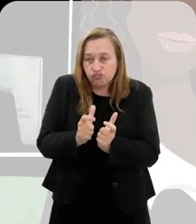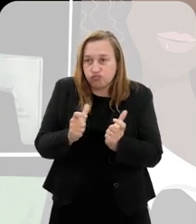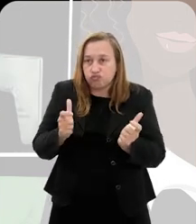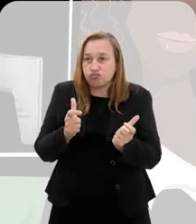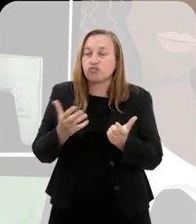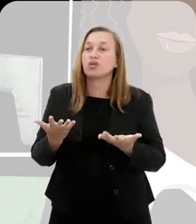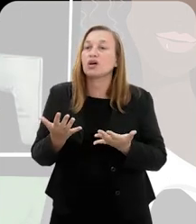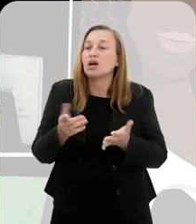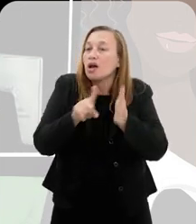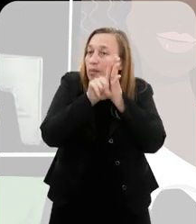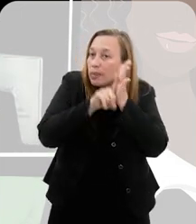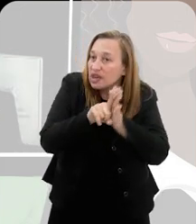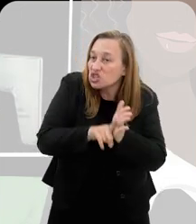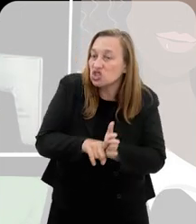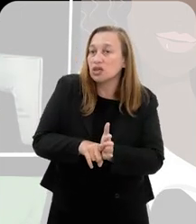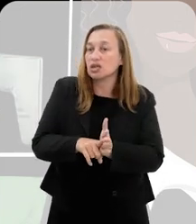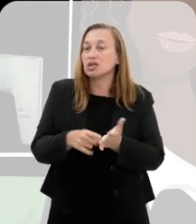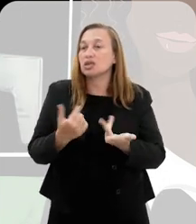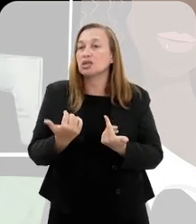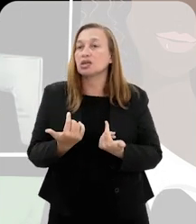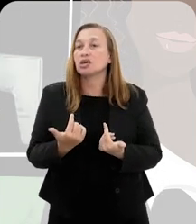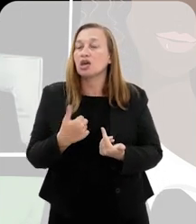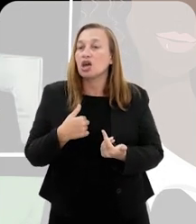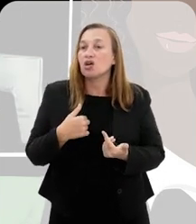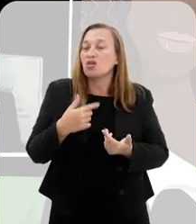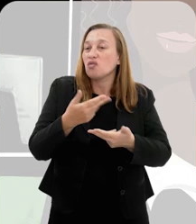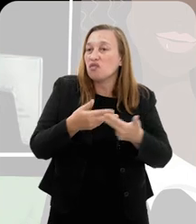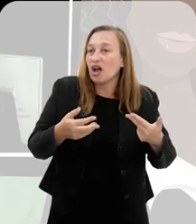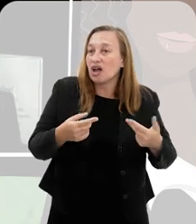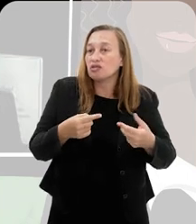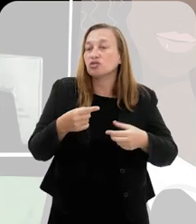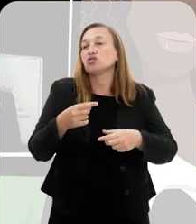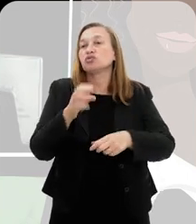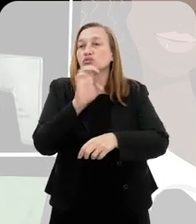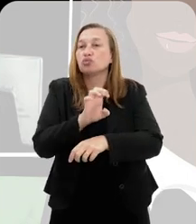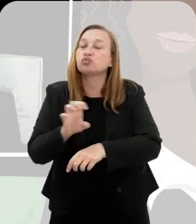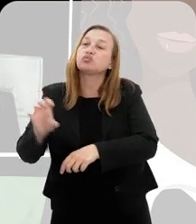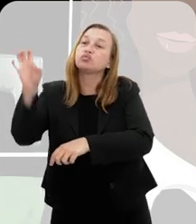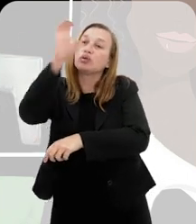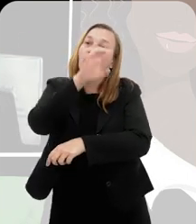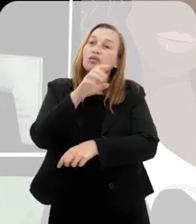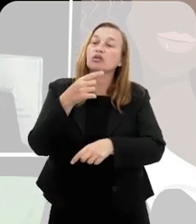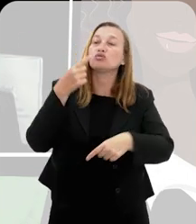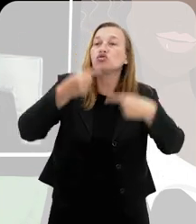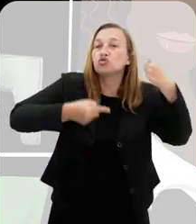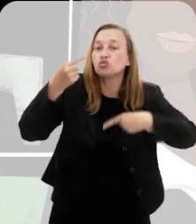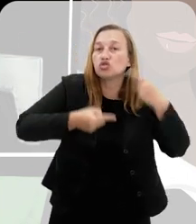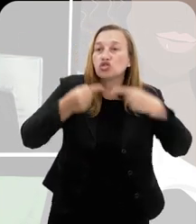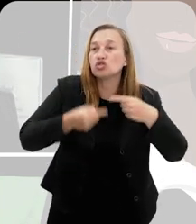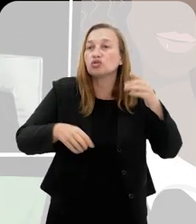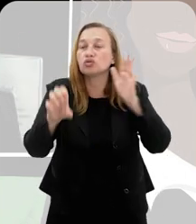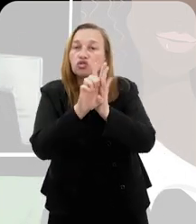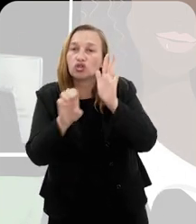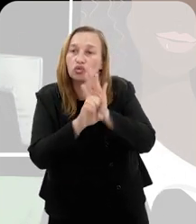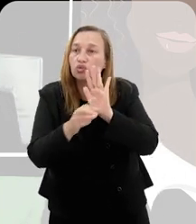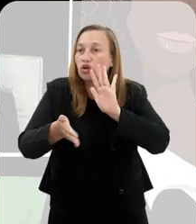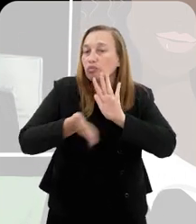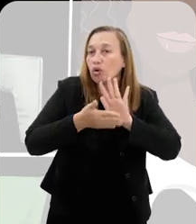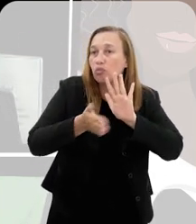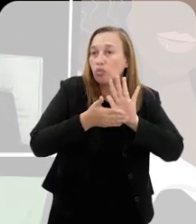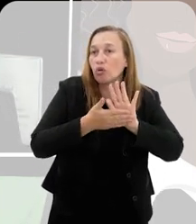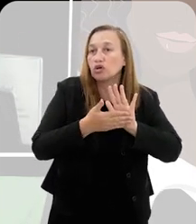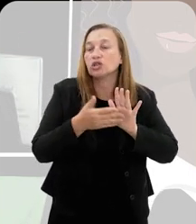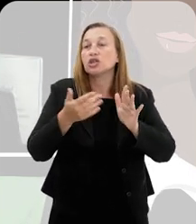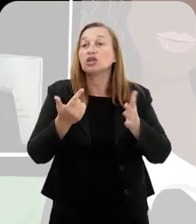os números eram muito altos. Foram feitas pesquisas de campo. Eu rodei diversos estados debatendo sobre o estatuto,